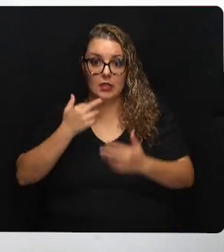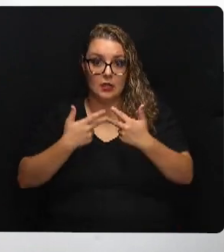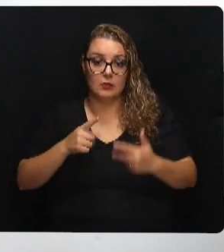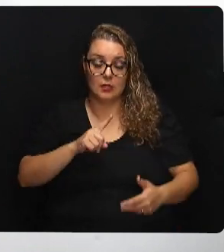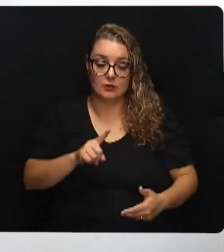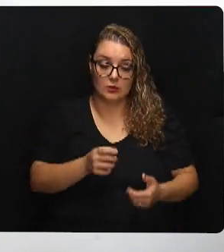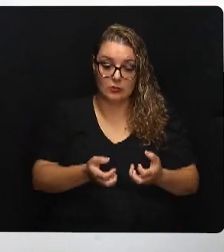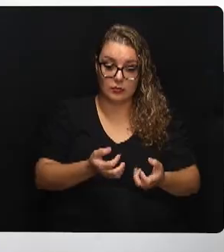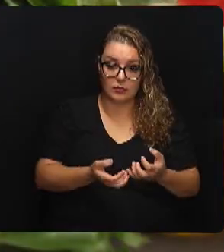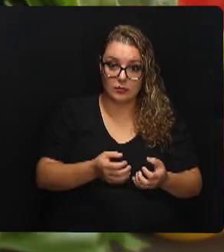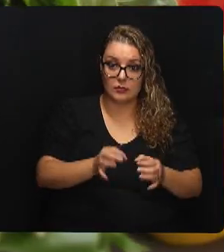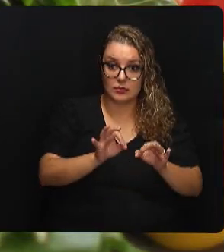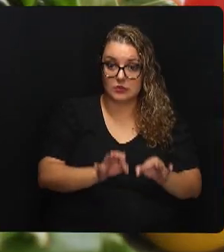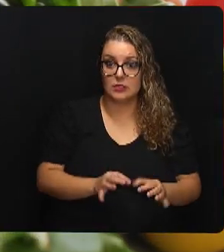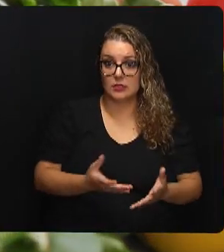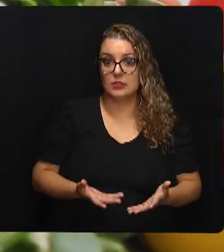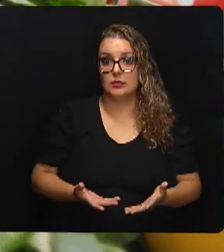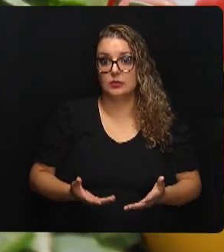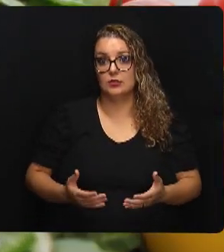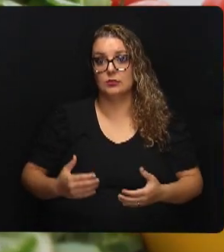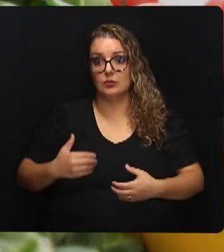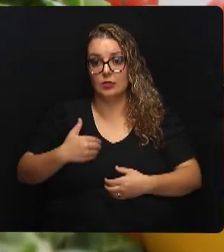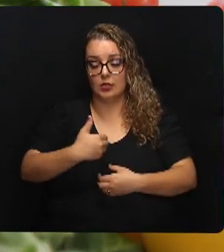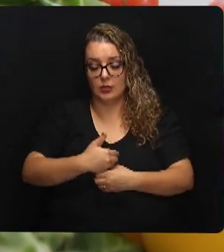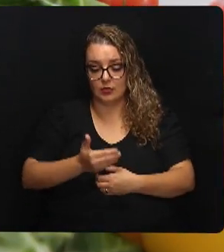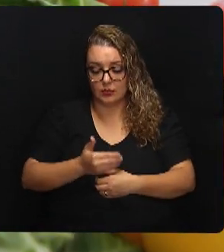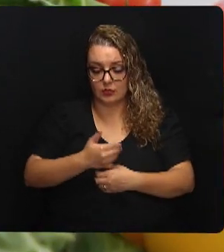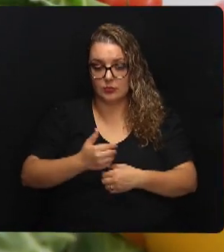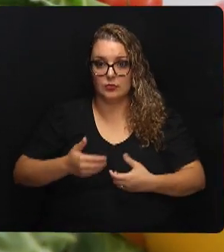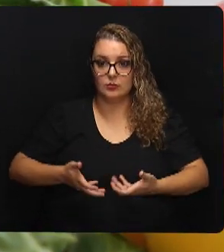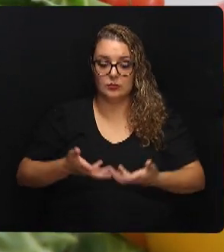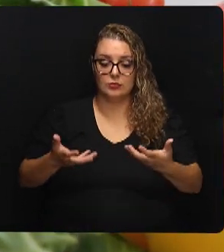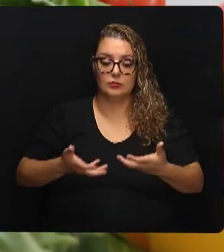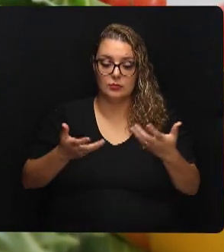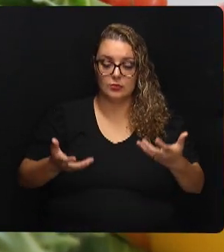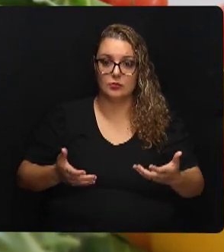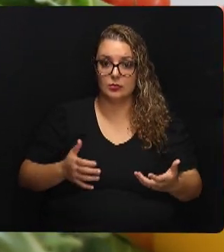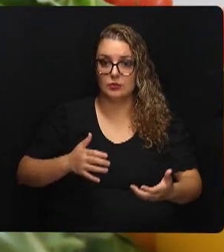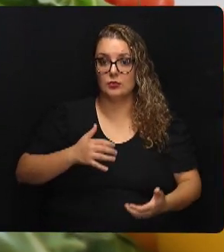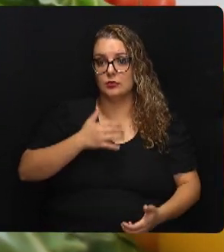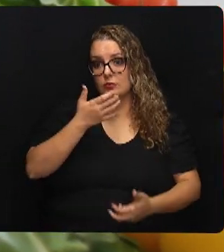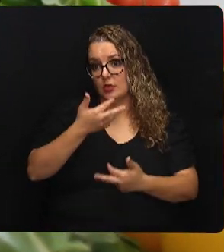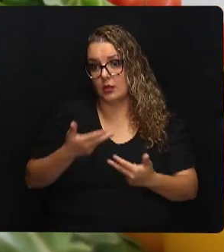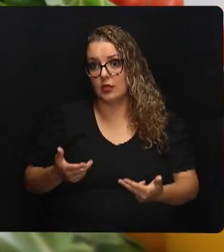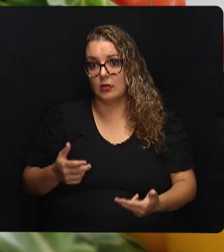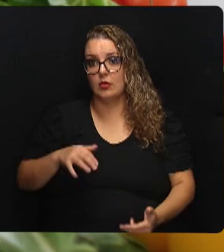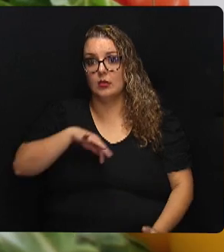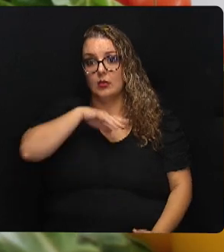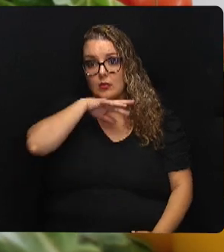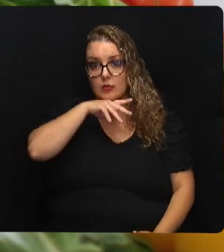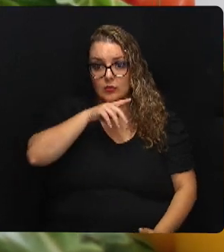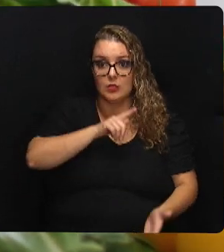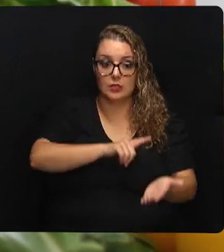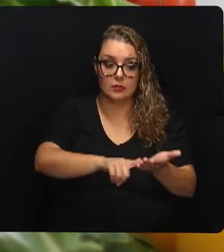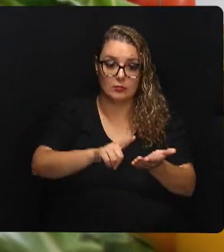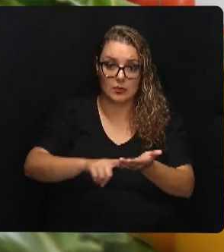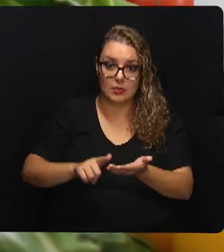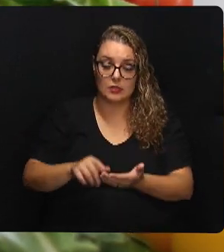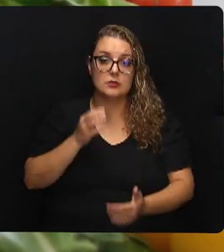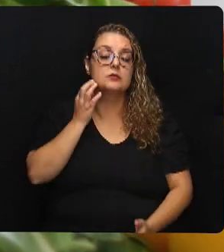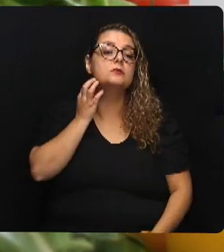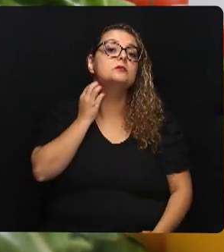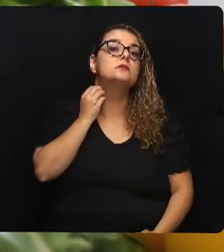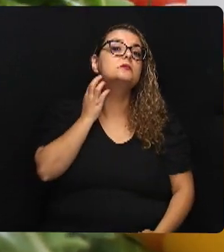mal cozidos, frutas e verduras, principalmente, né, crus e mal